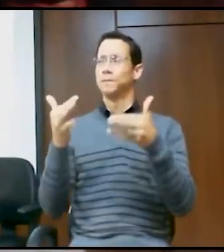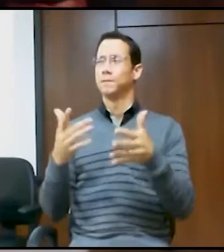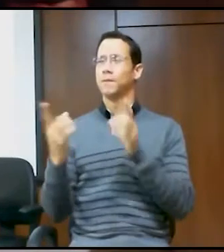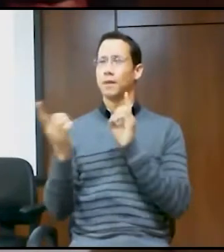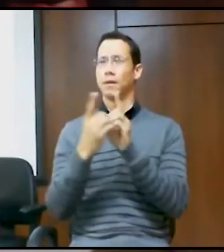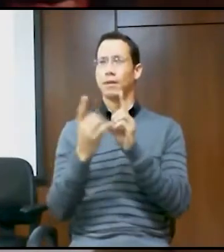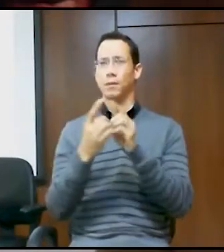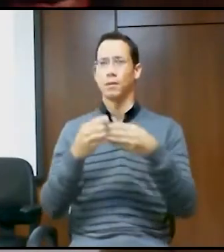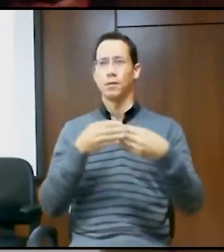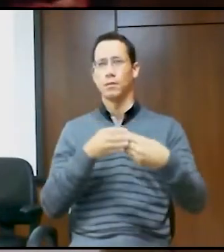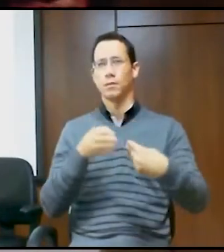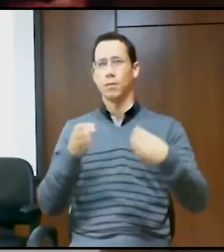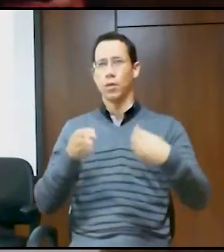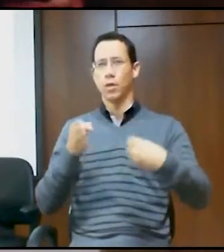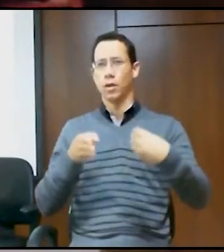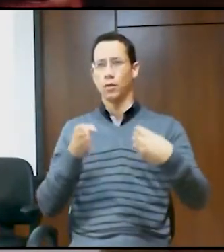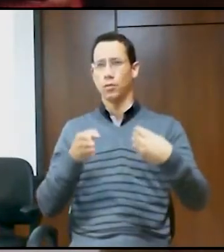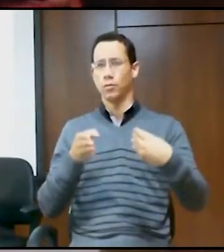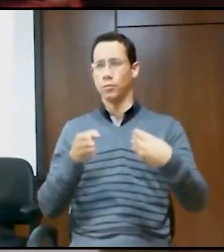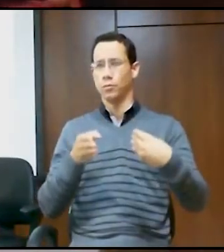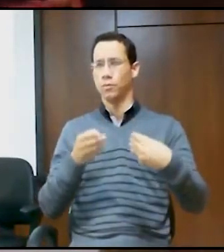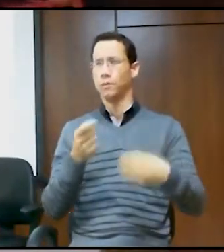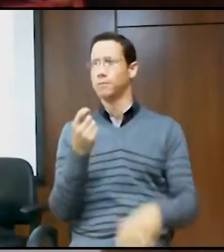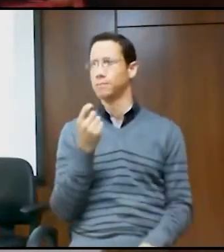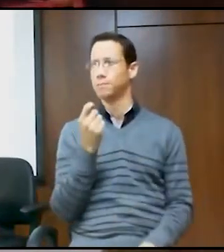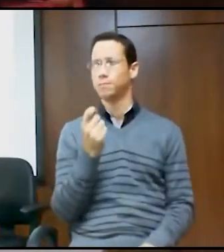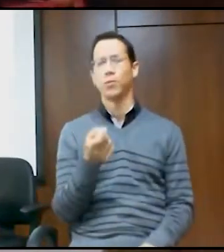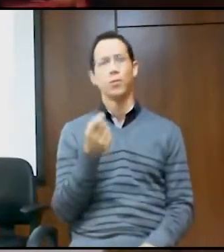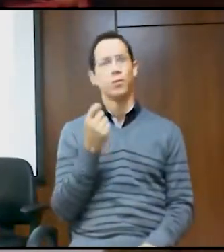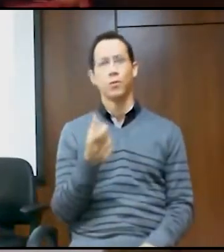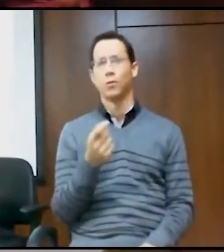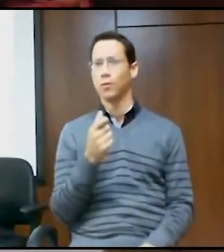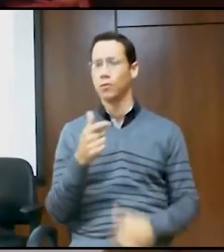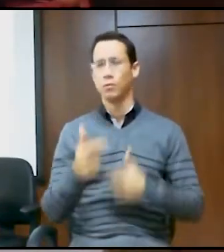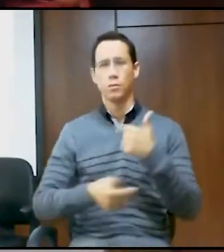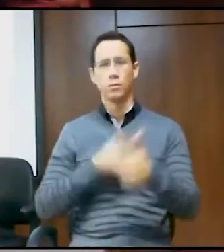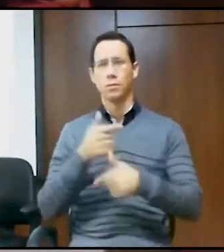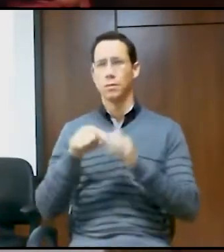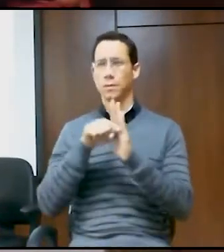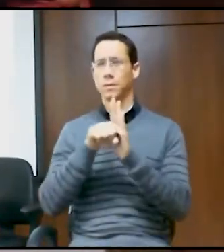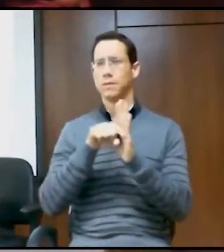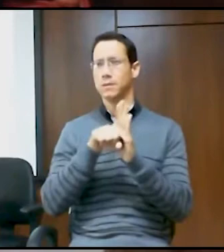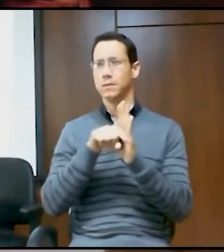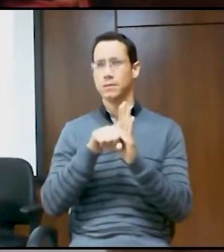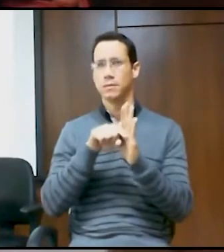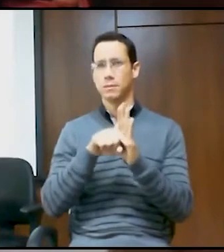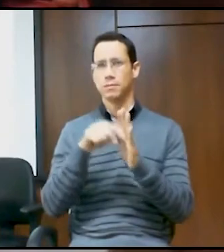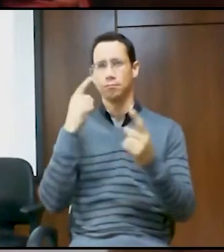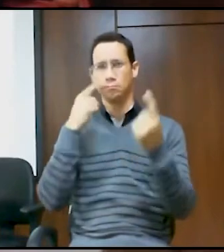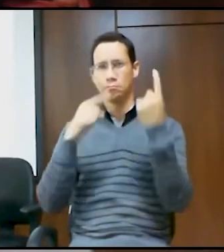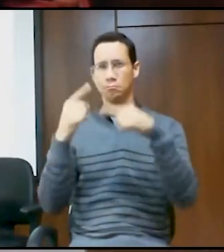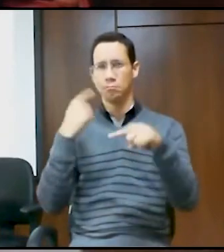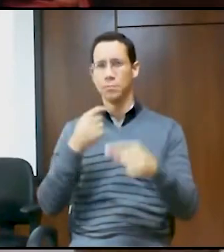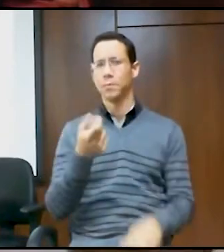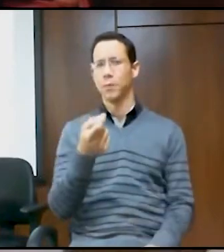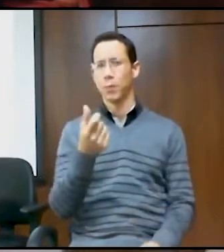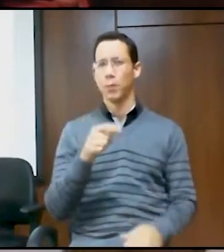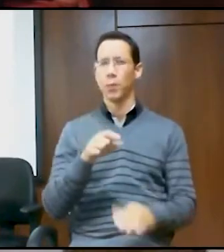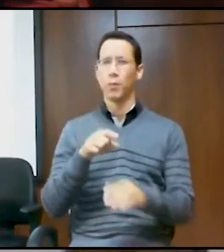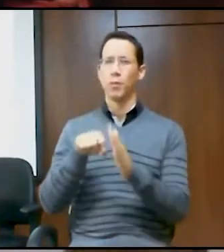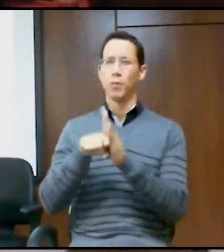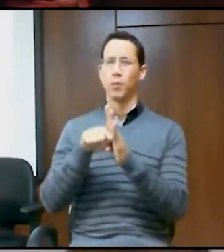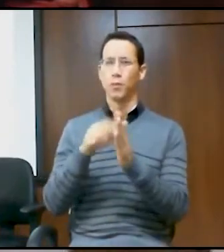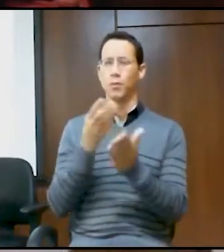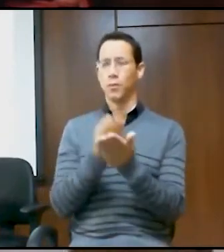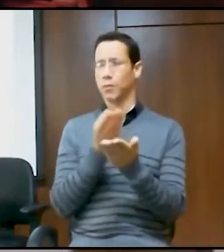atendimento temporário, que é muito pouco trabalhado nas pesquisas, muito pouco visto. E é uma